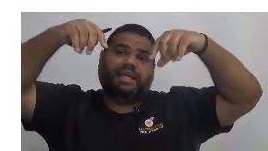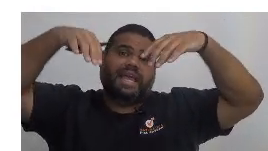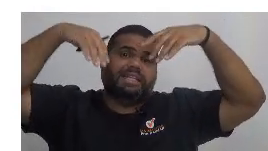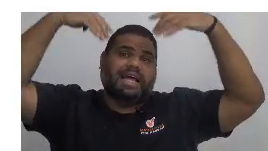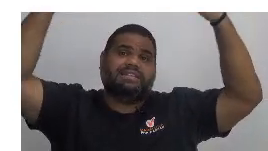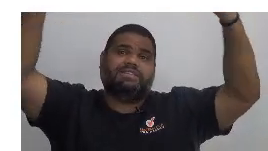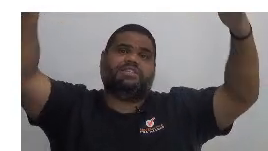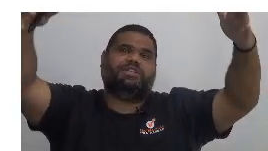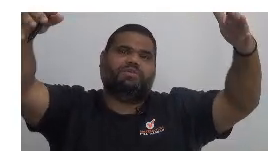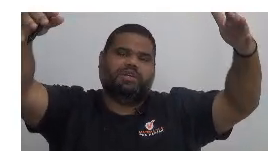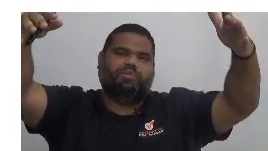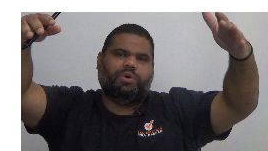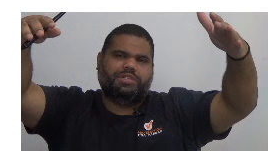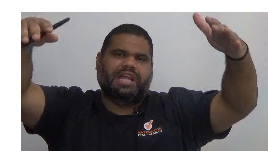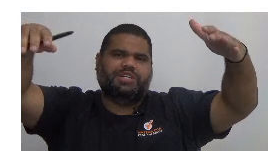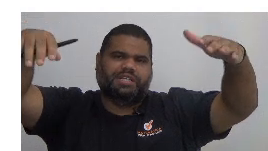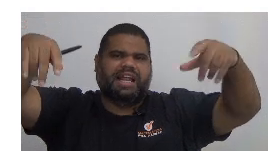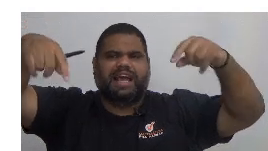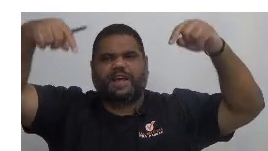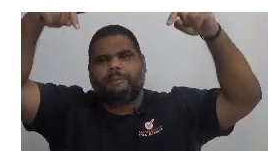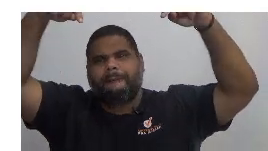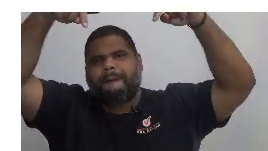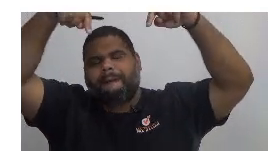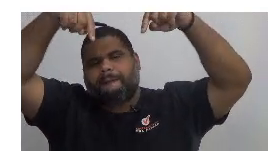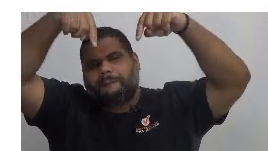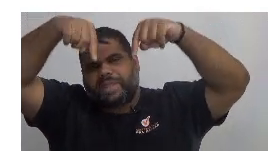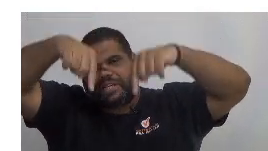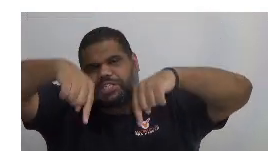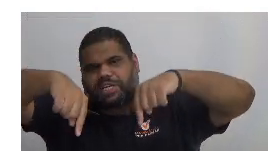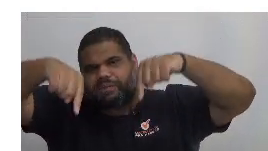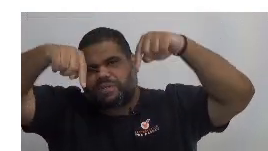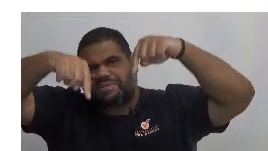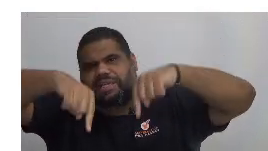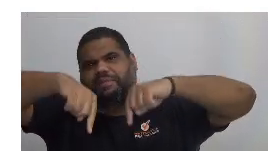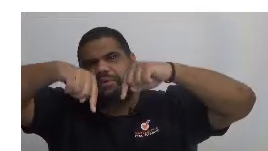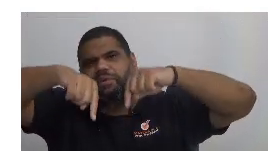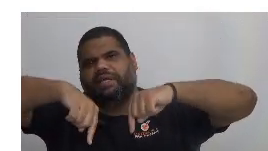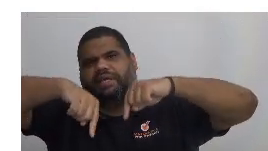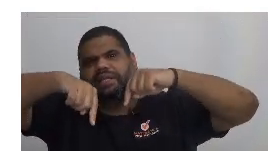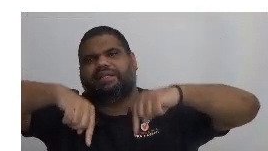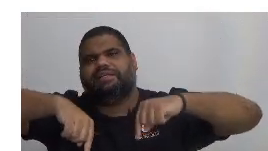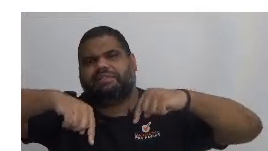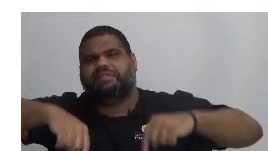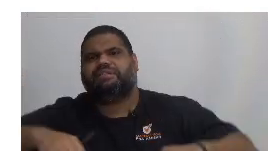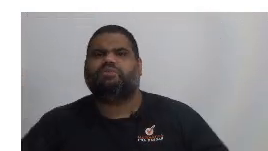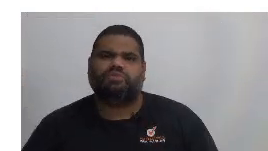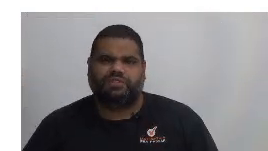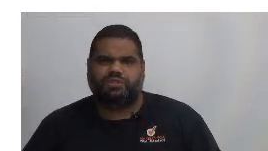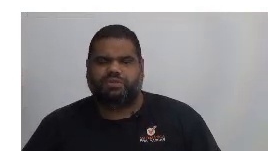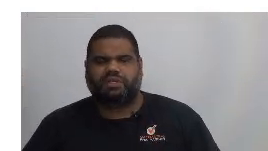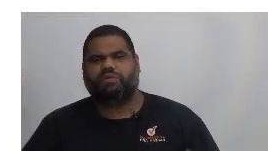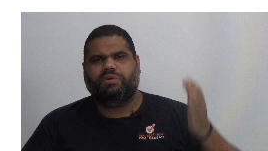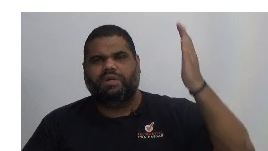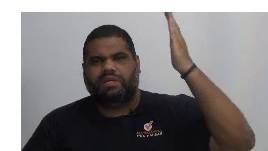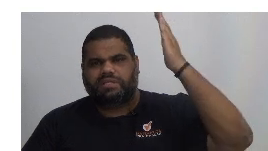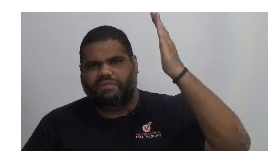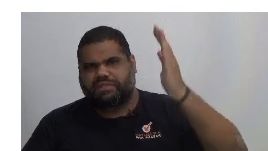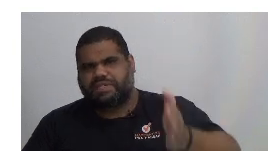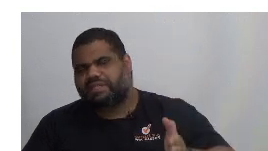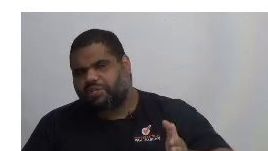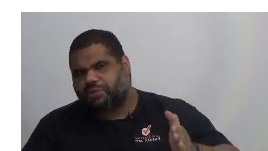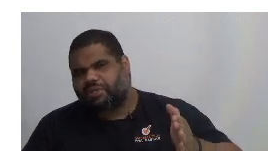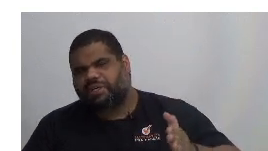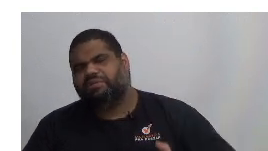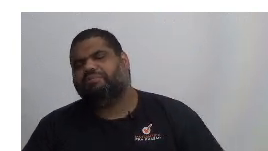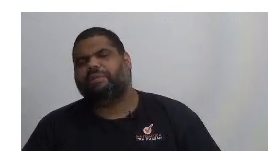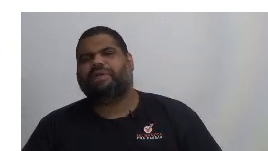E quem está assistindo depois da estreia, deixamos sempre o link na descrição do vídeo. Então, se